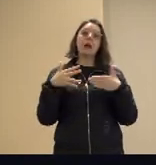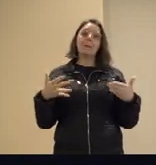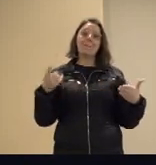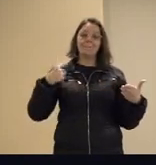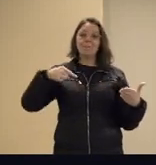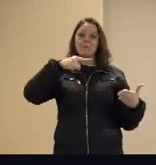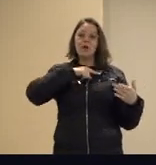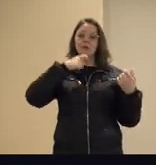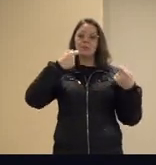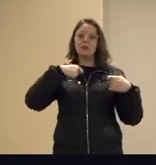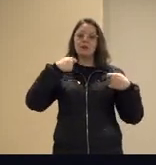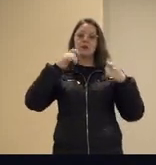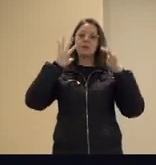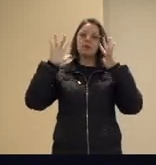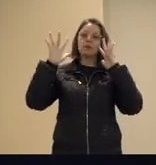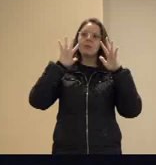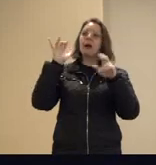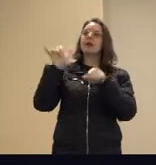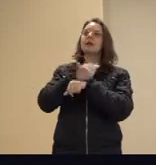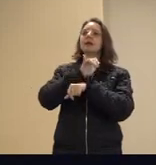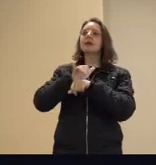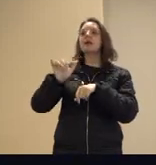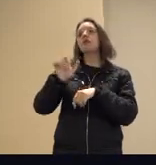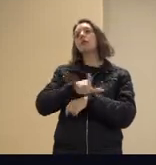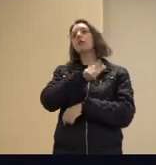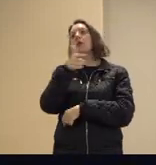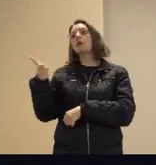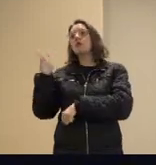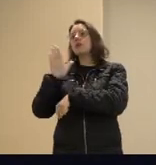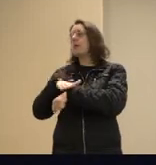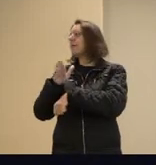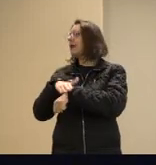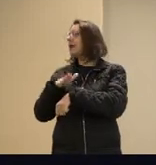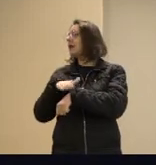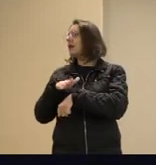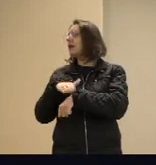que pensar, num outro evento aqui,